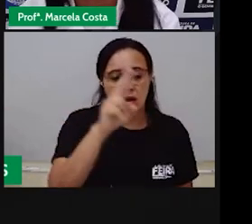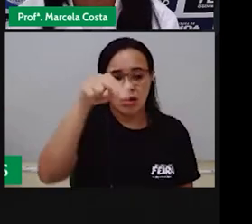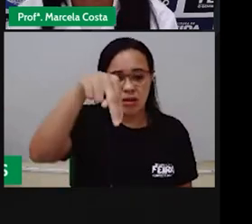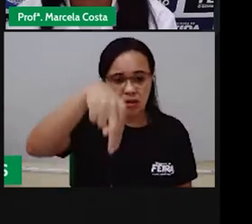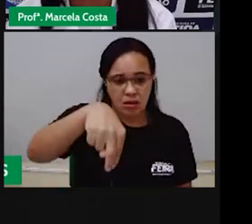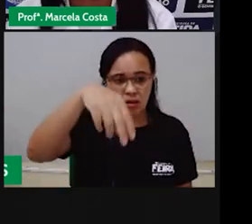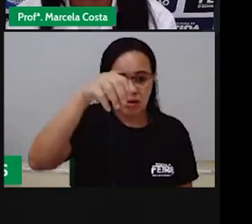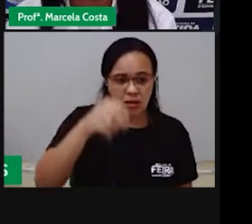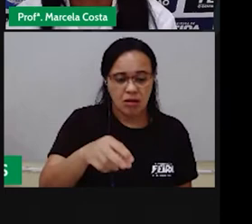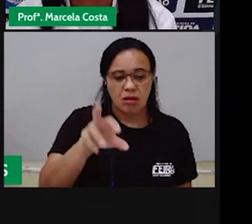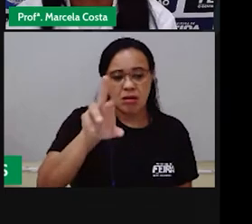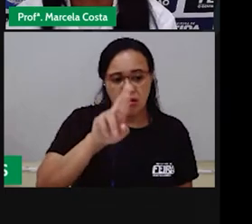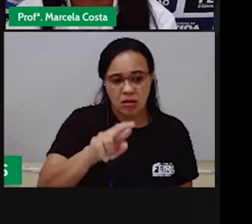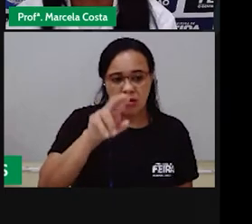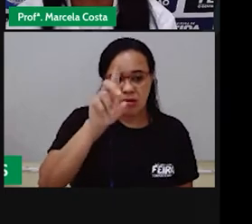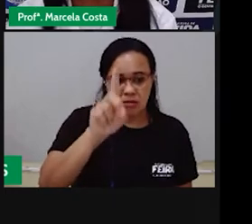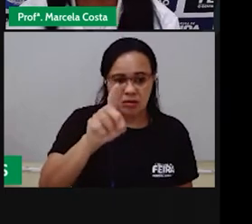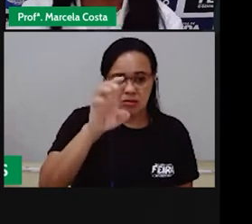nordestina.